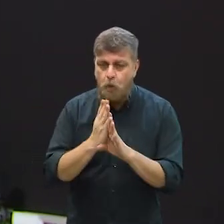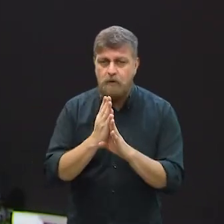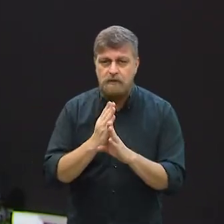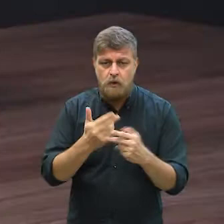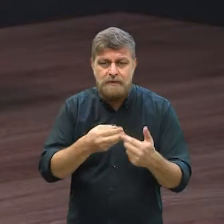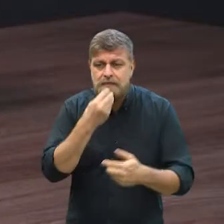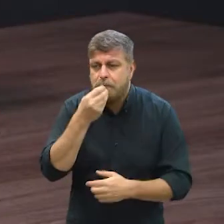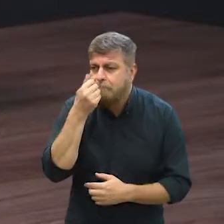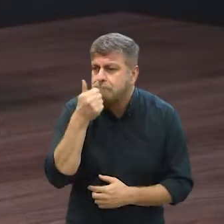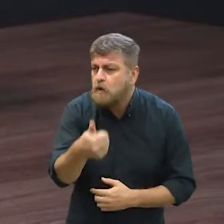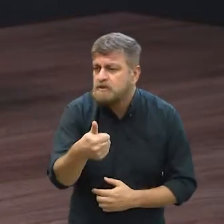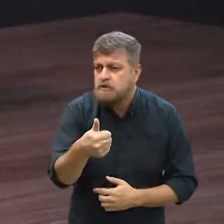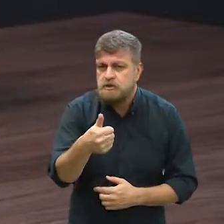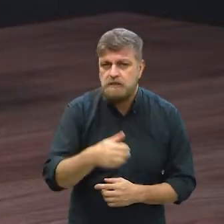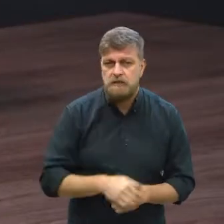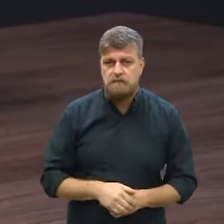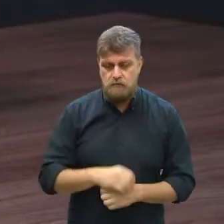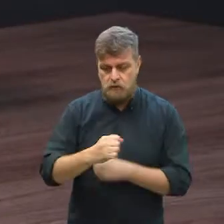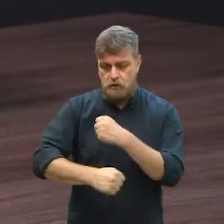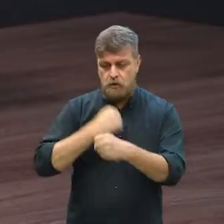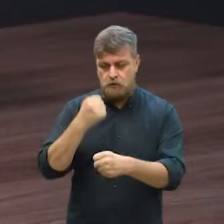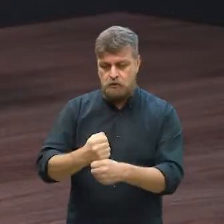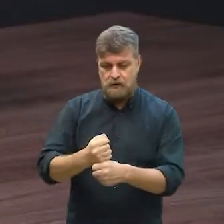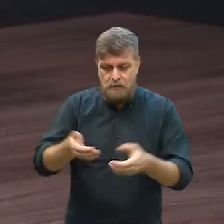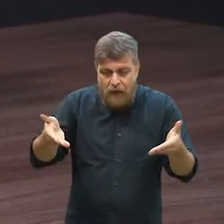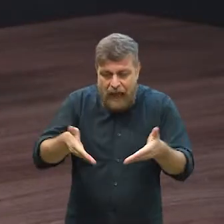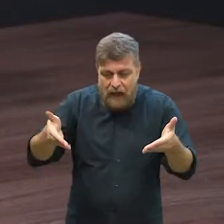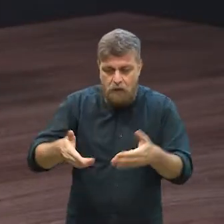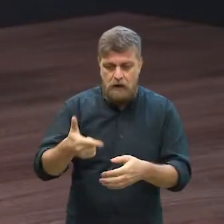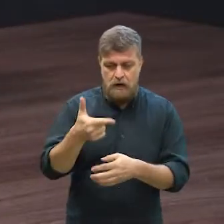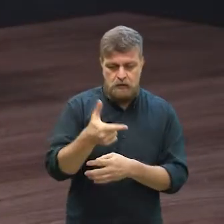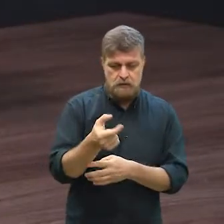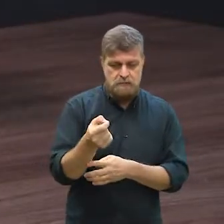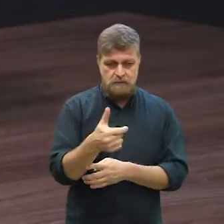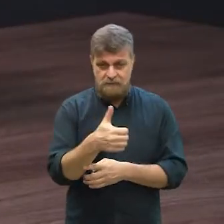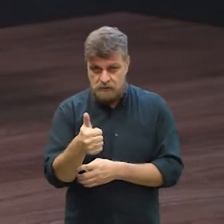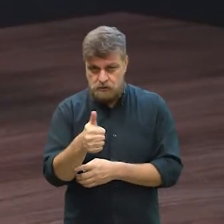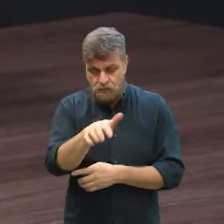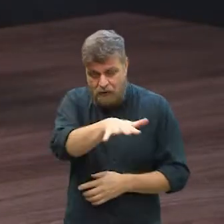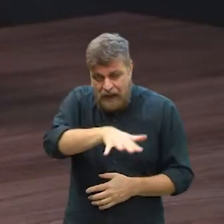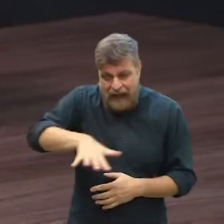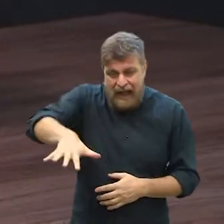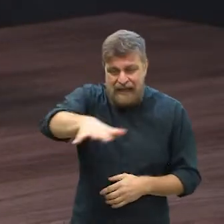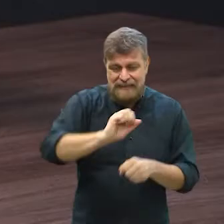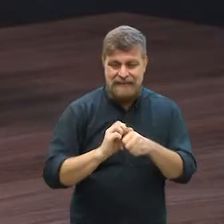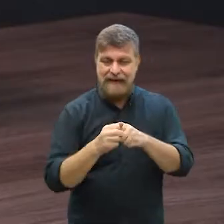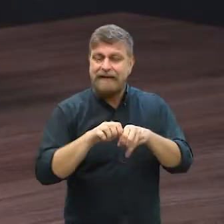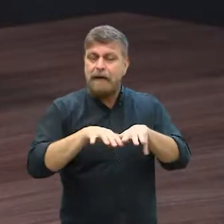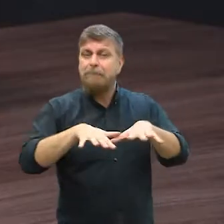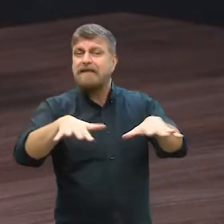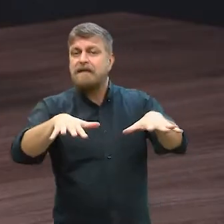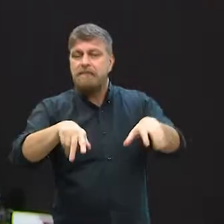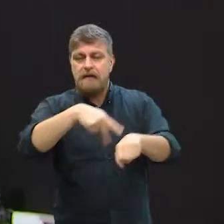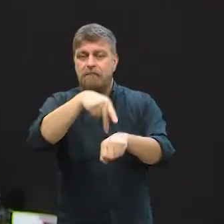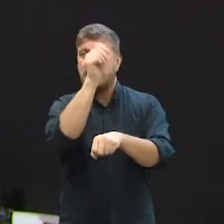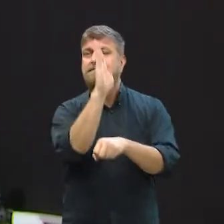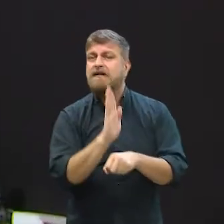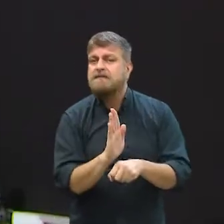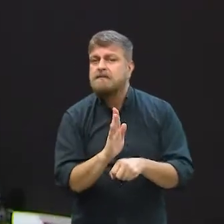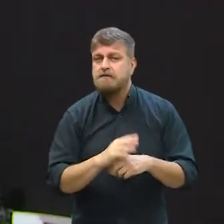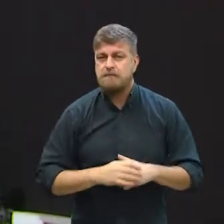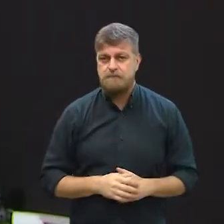positivo, né, ainda para 2021, dentro do cenário de pandemia no nosso país?